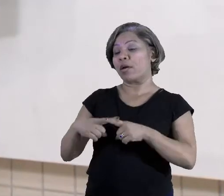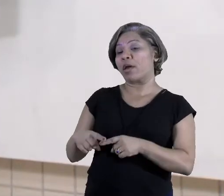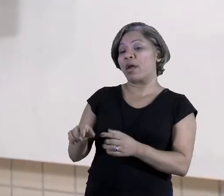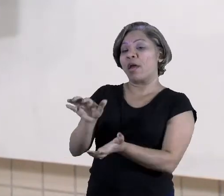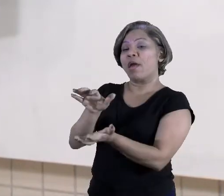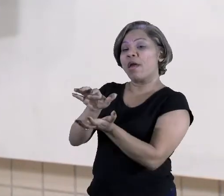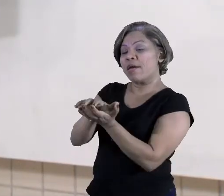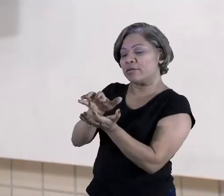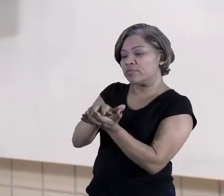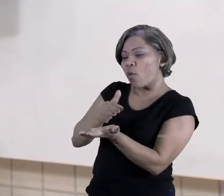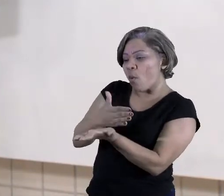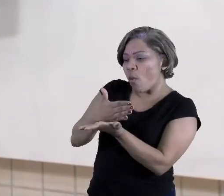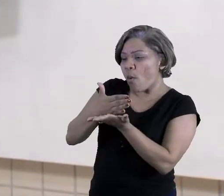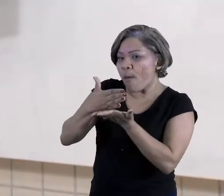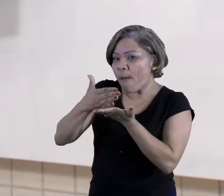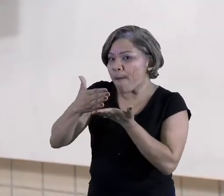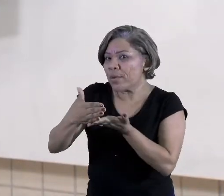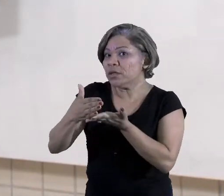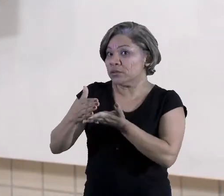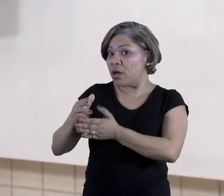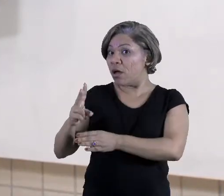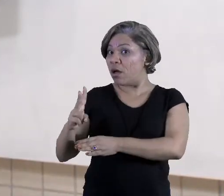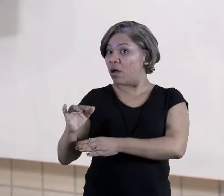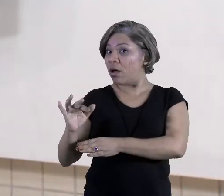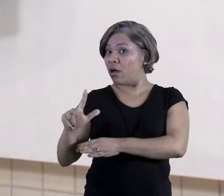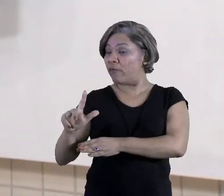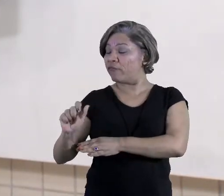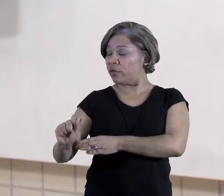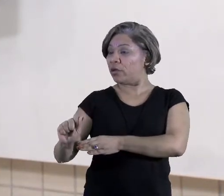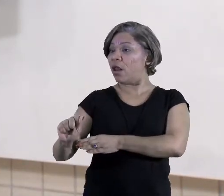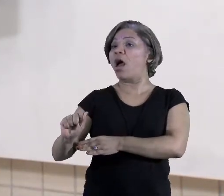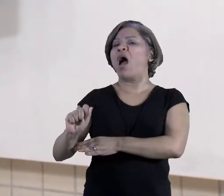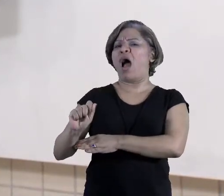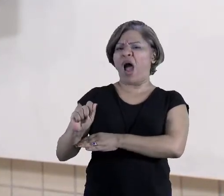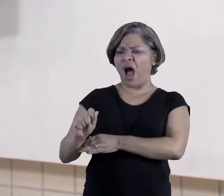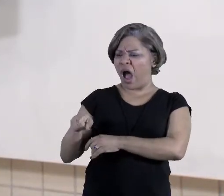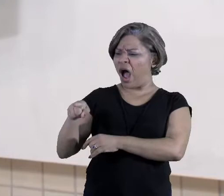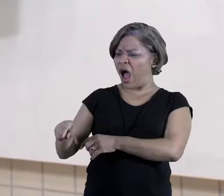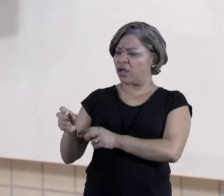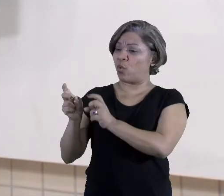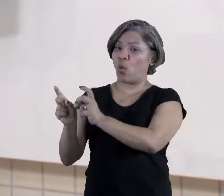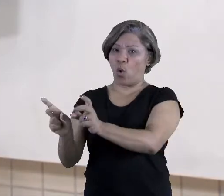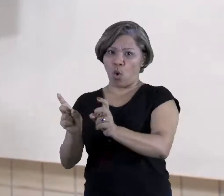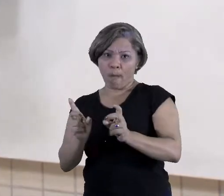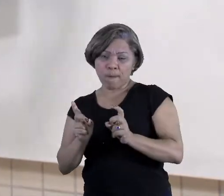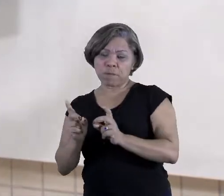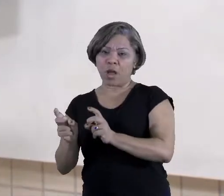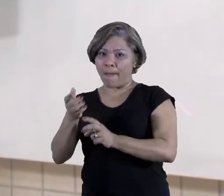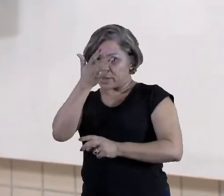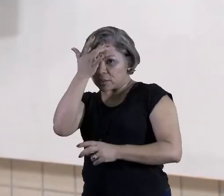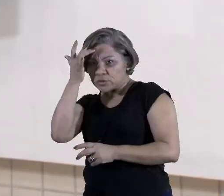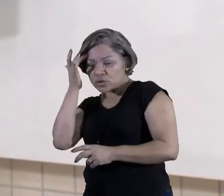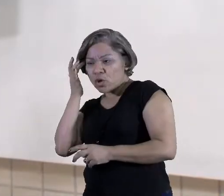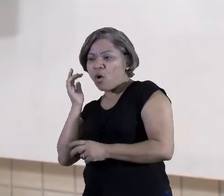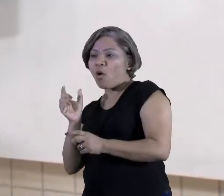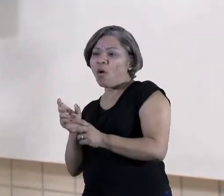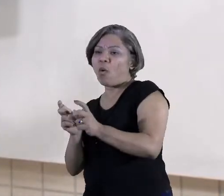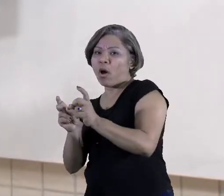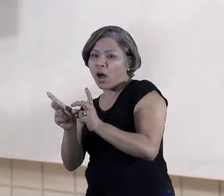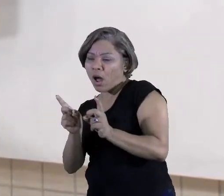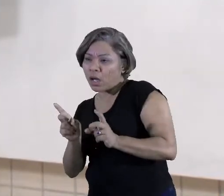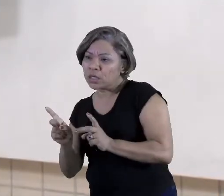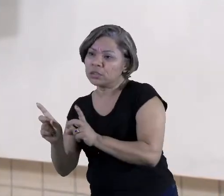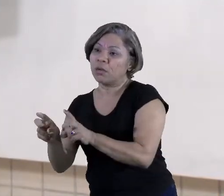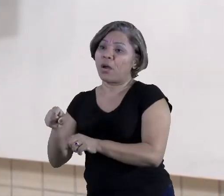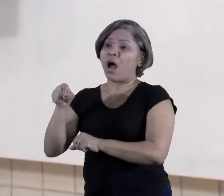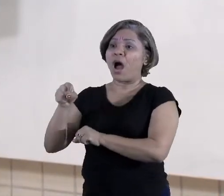à categoria também de vila. Tá? Esses comerciantes aristocratas de Olinda não vão ver com bons olhos que Recife torna-se